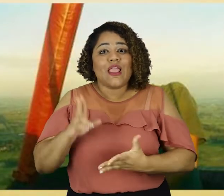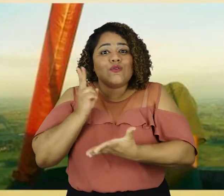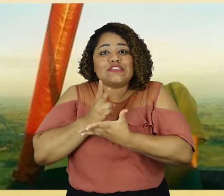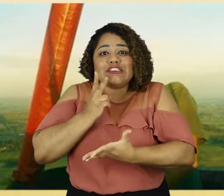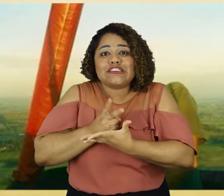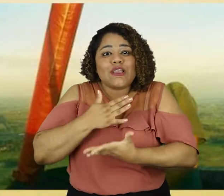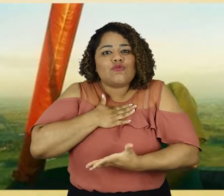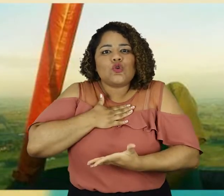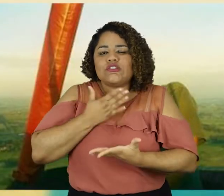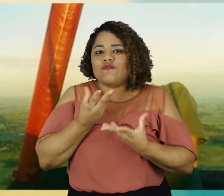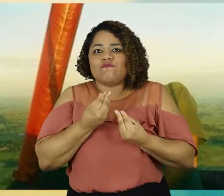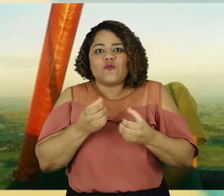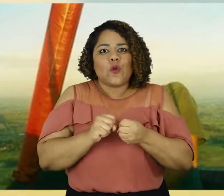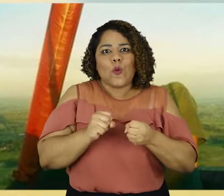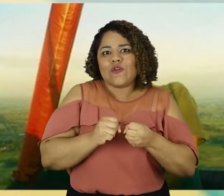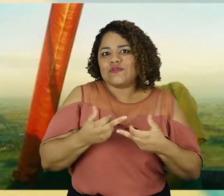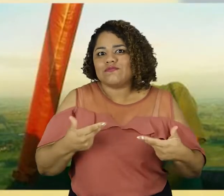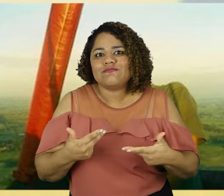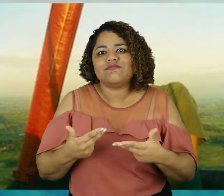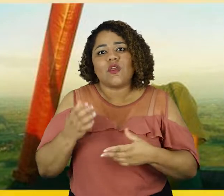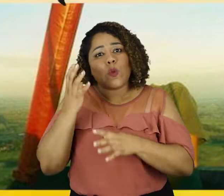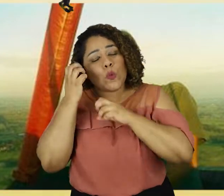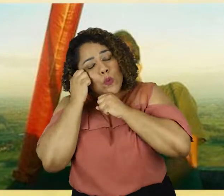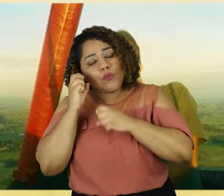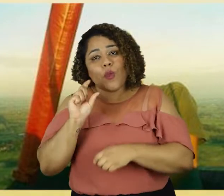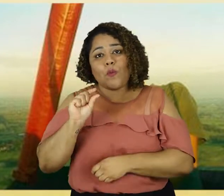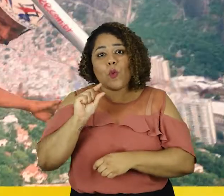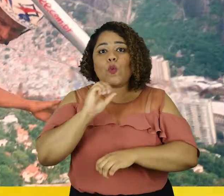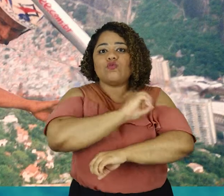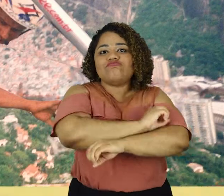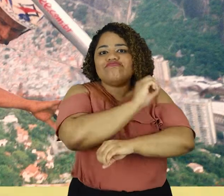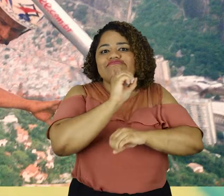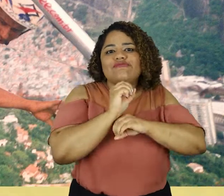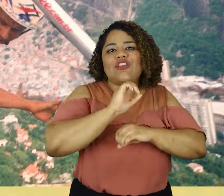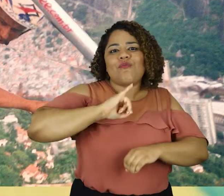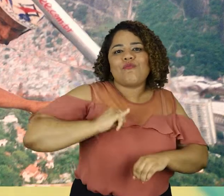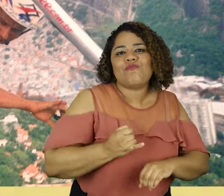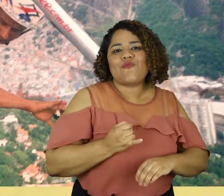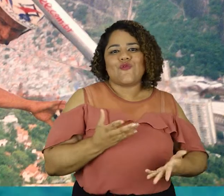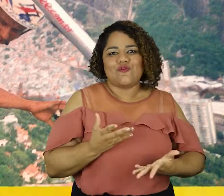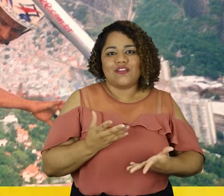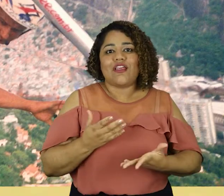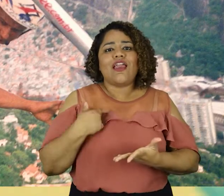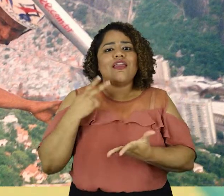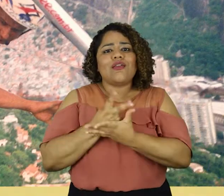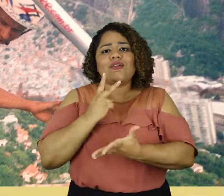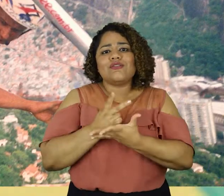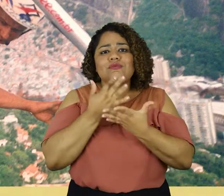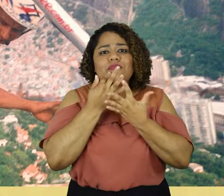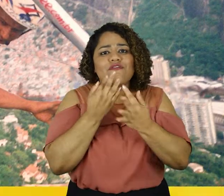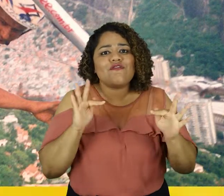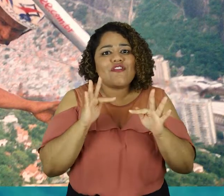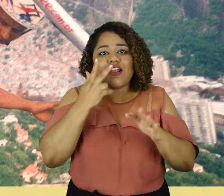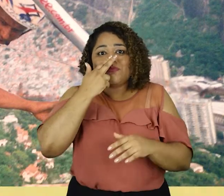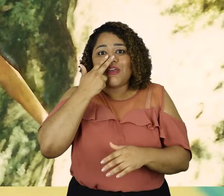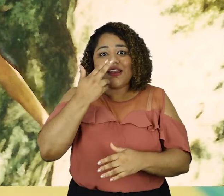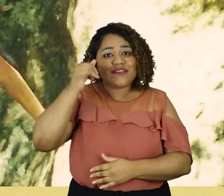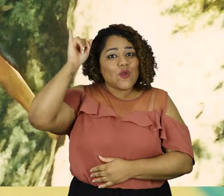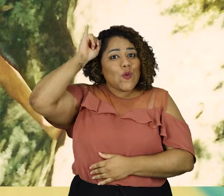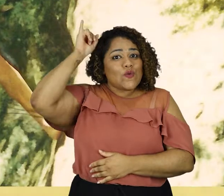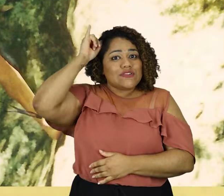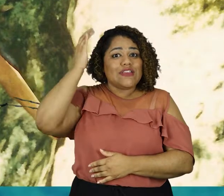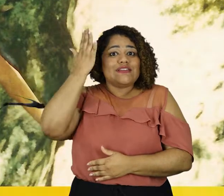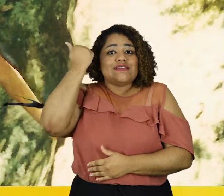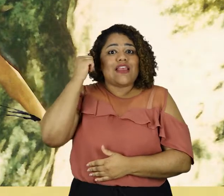Eu era uma pessoa bastante ativa, dormia pouco e fazia meu dia render. Uma frase que eu sempre falava faz parecer que